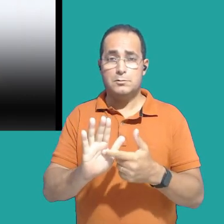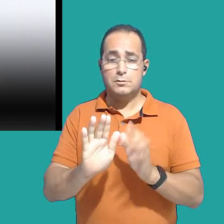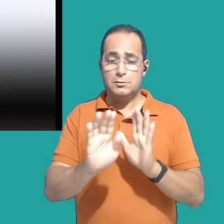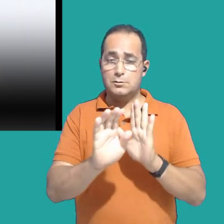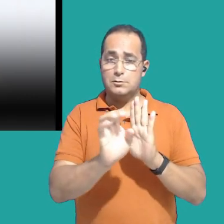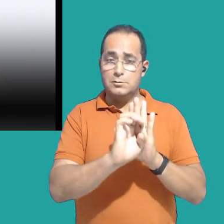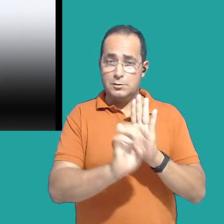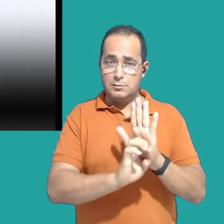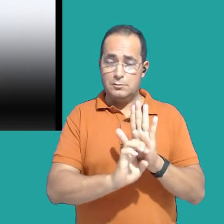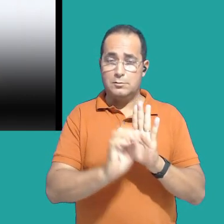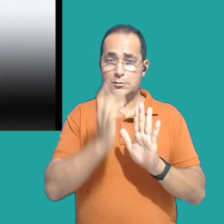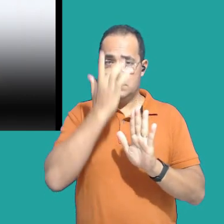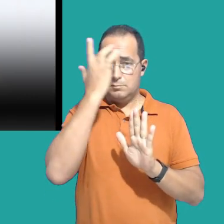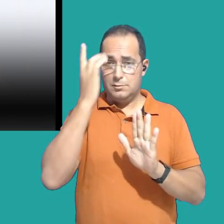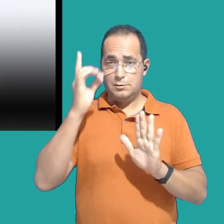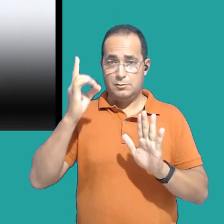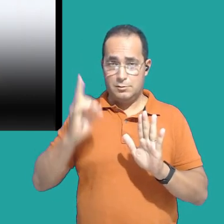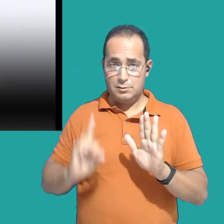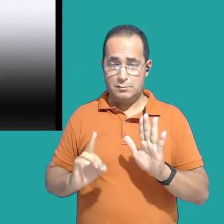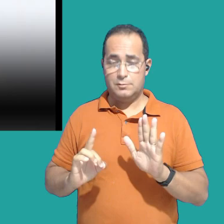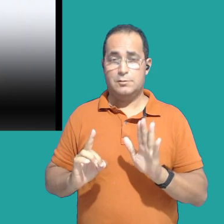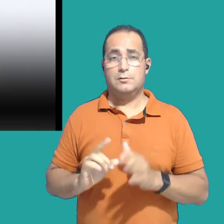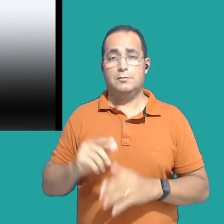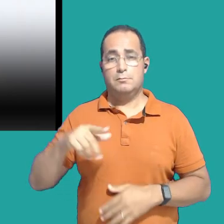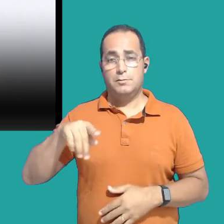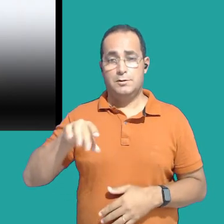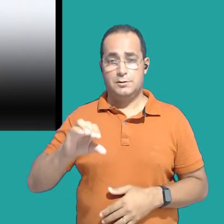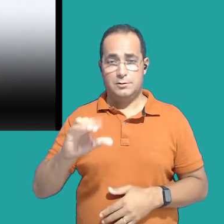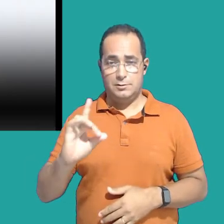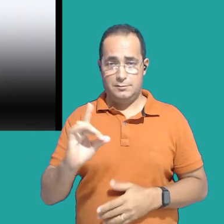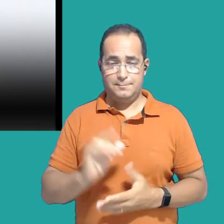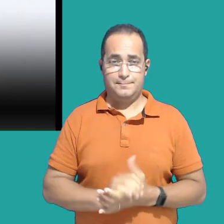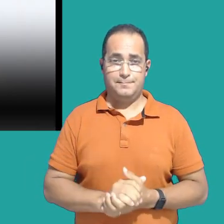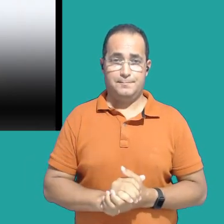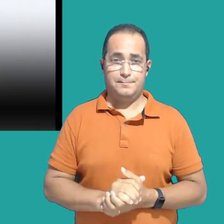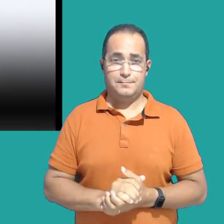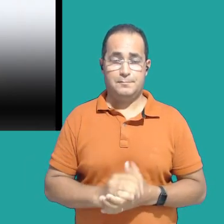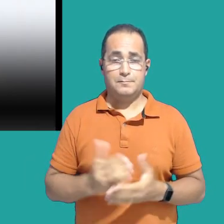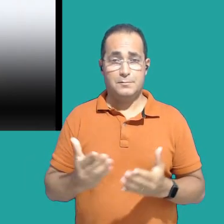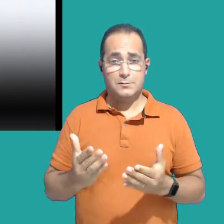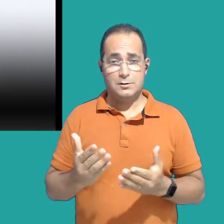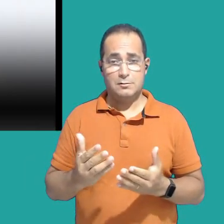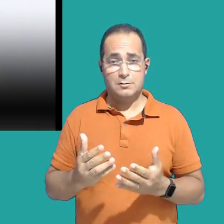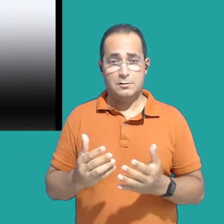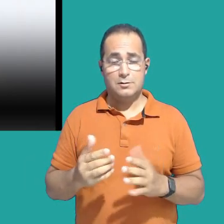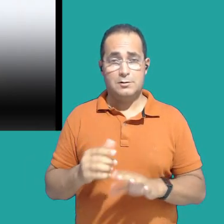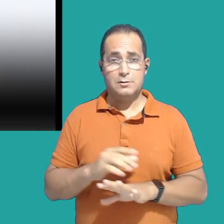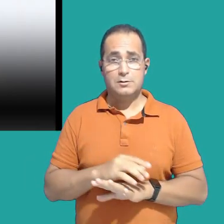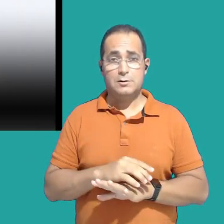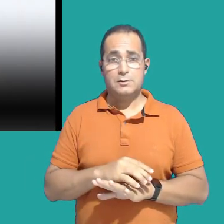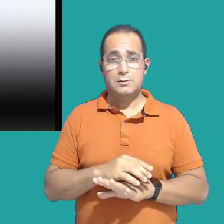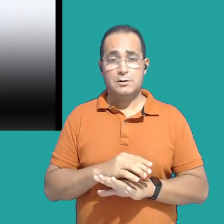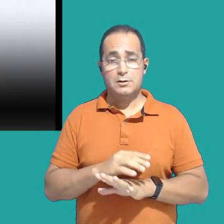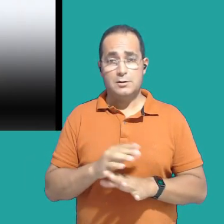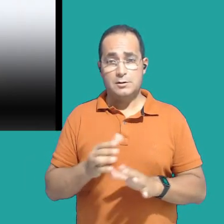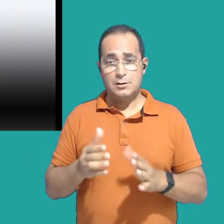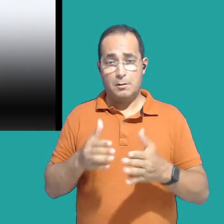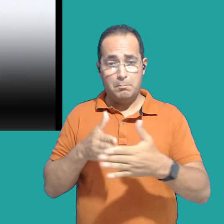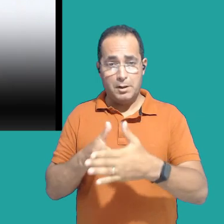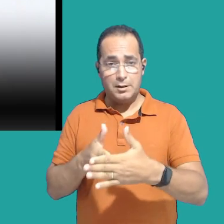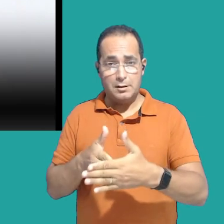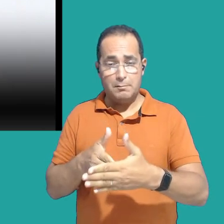dispostas no Estatuto da Pessoa com Deficiência, né? Então, a gente eliminando essas barreiras promove